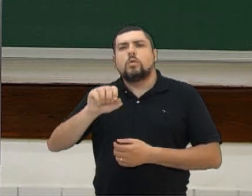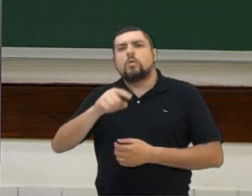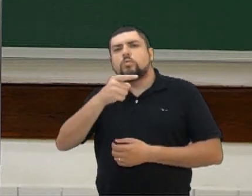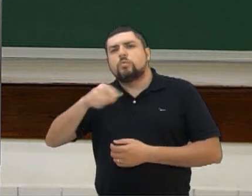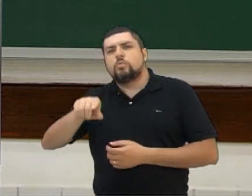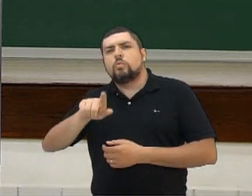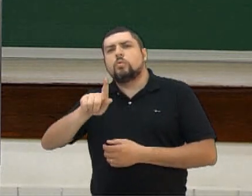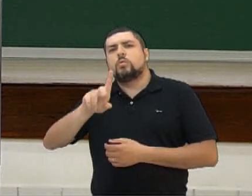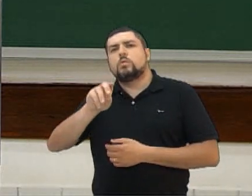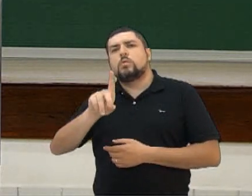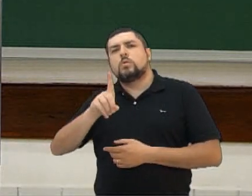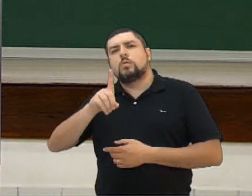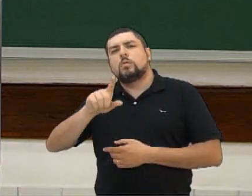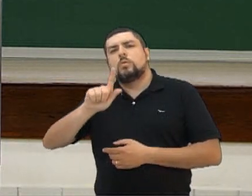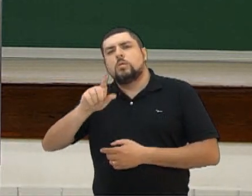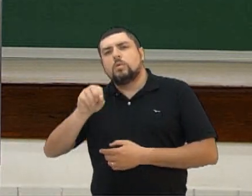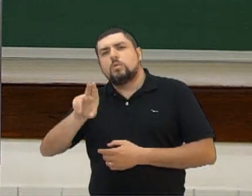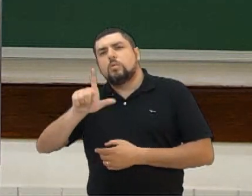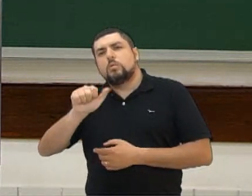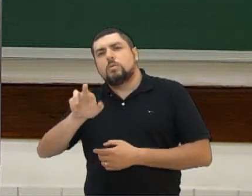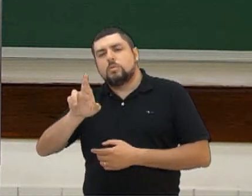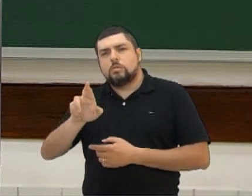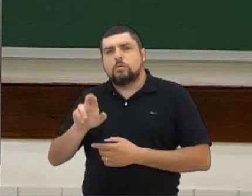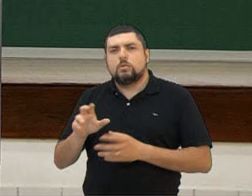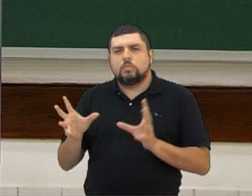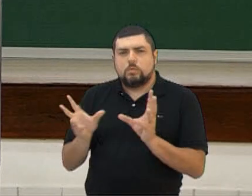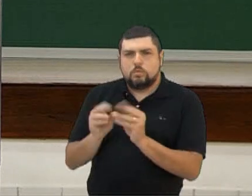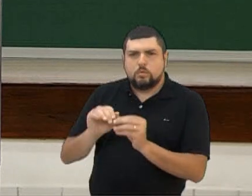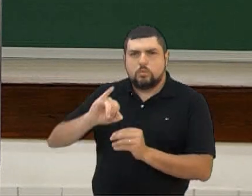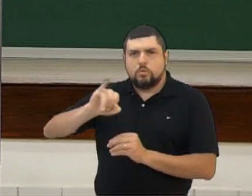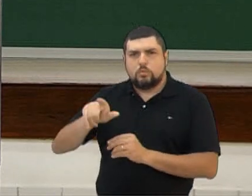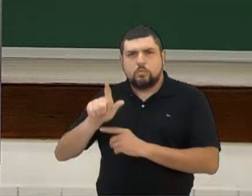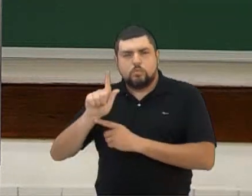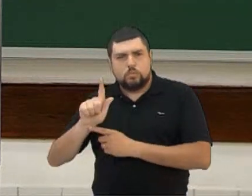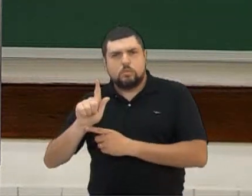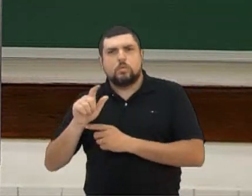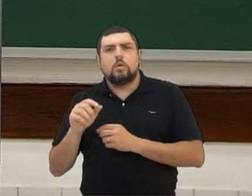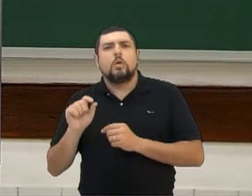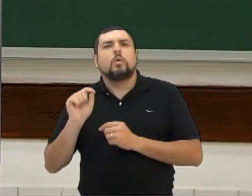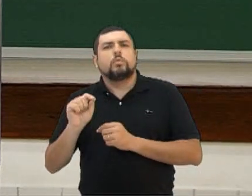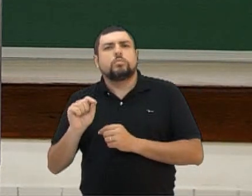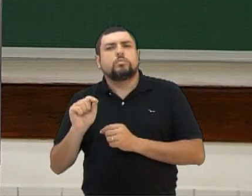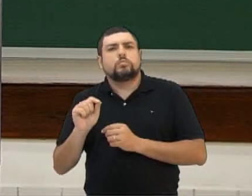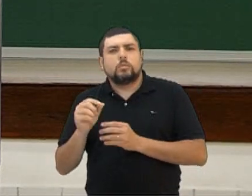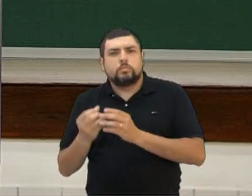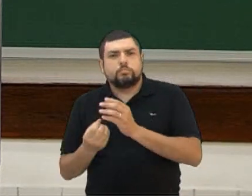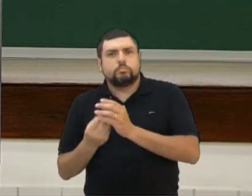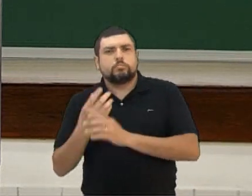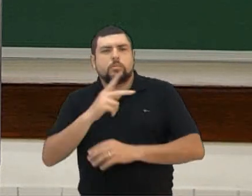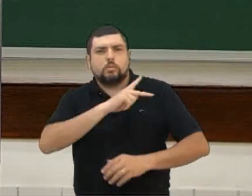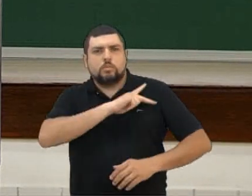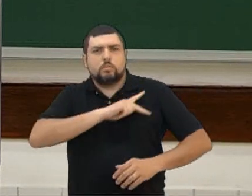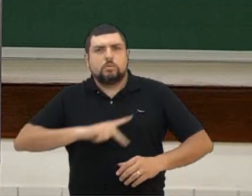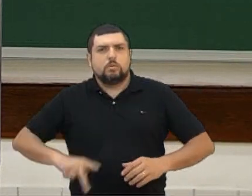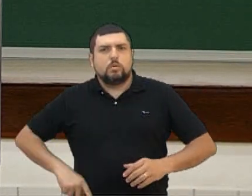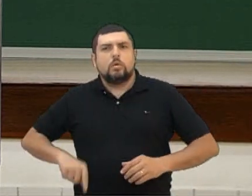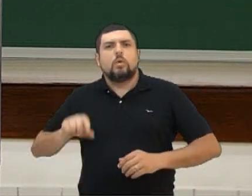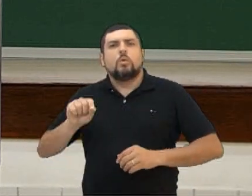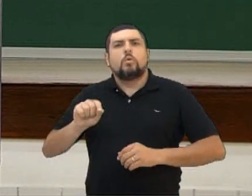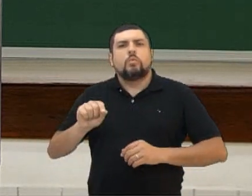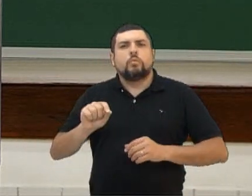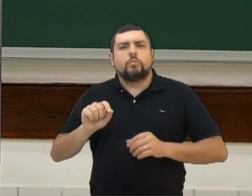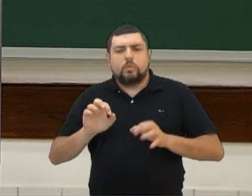efetivamente assumir como presidente, e aí João Goulart vai lançar um projeto bastante ambicioso, que é as chamadas reformas de